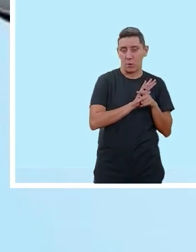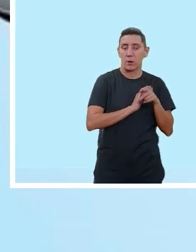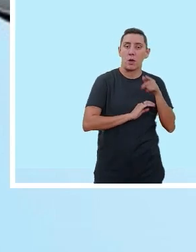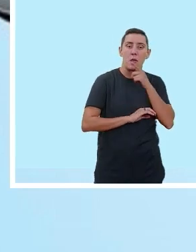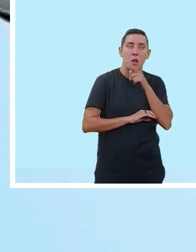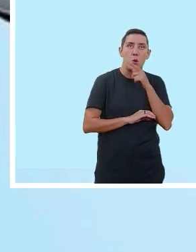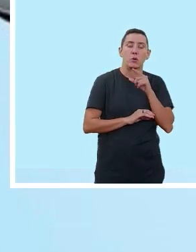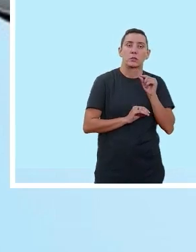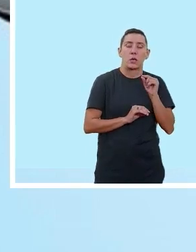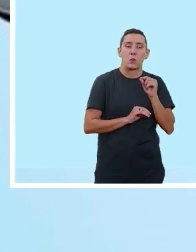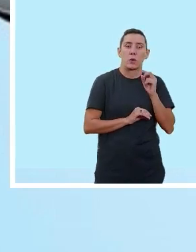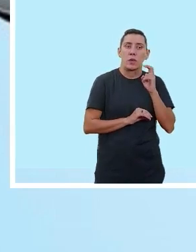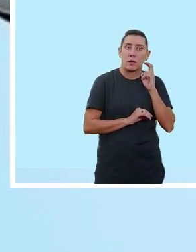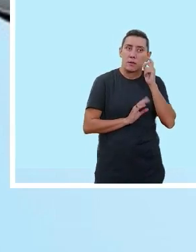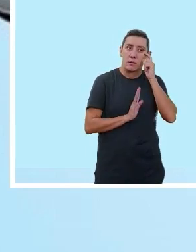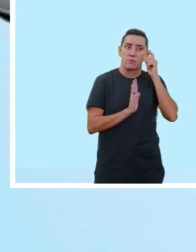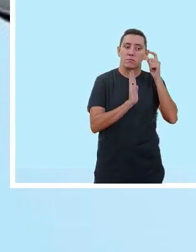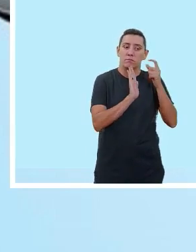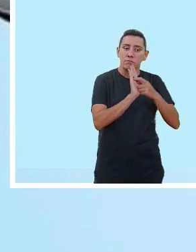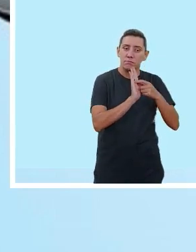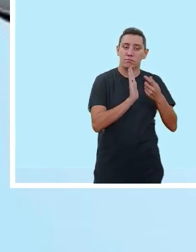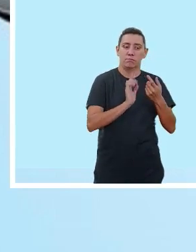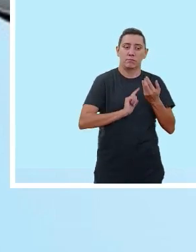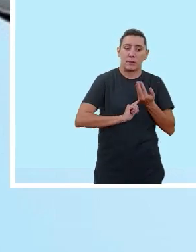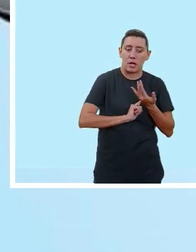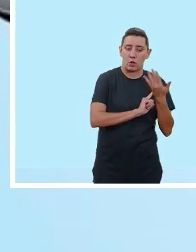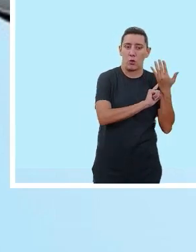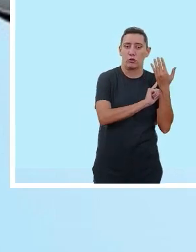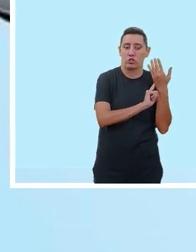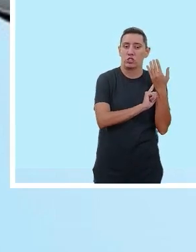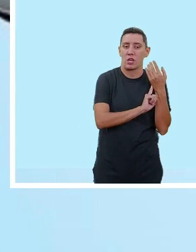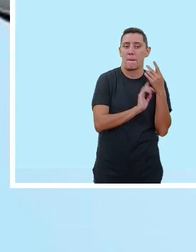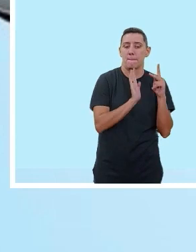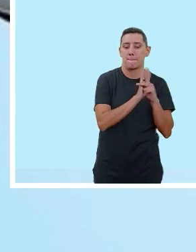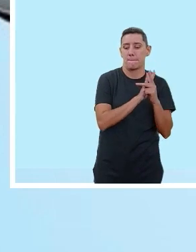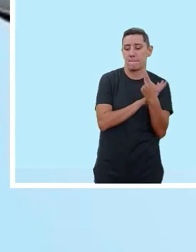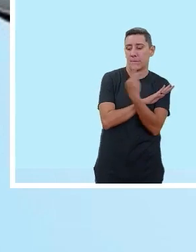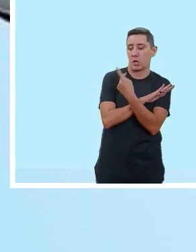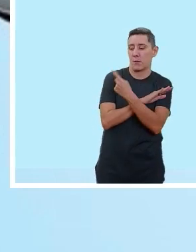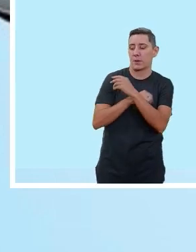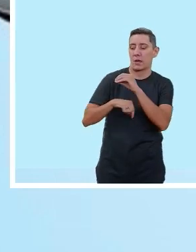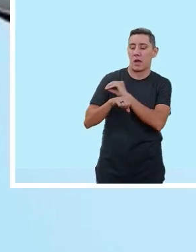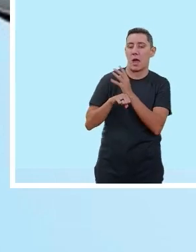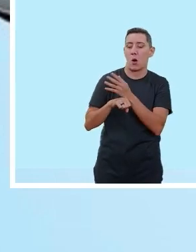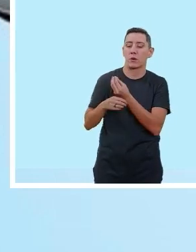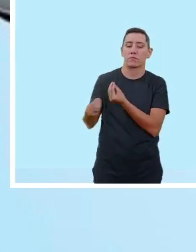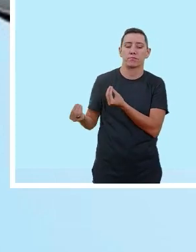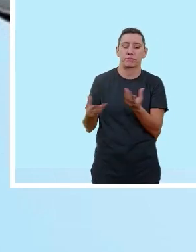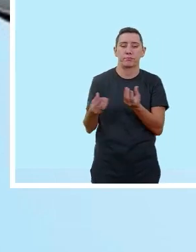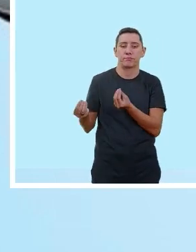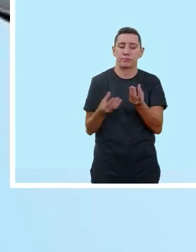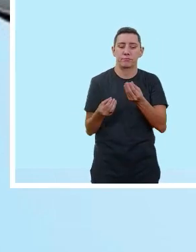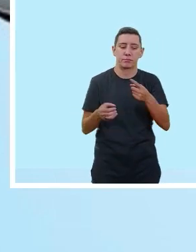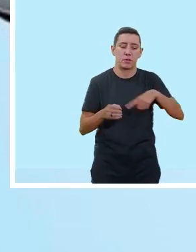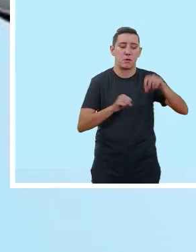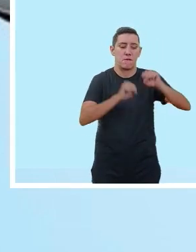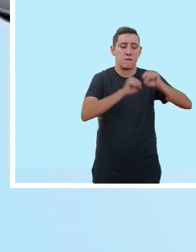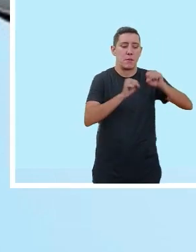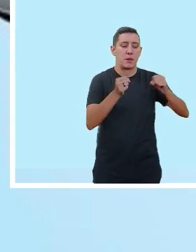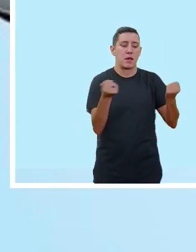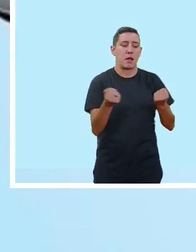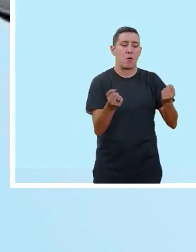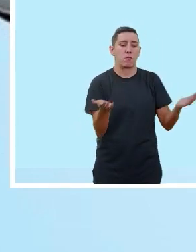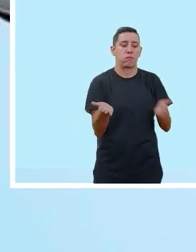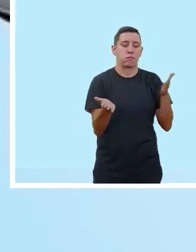e mais inteligente, a Huawei está trabalhando nesses processos diretamente através dos grandes fabricantes de